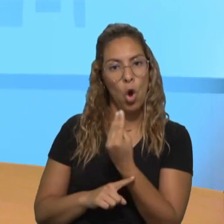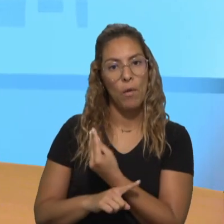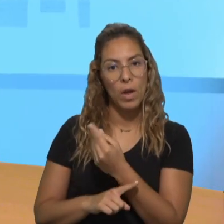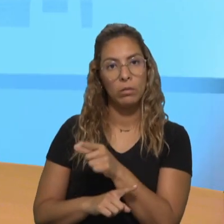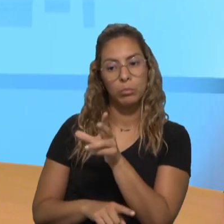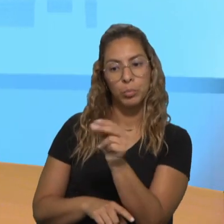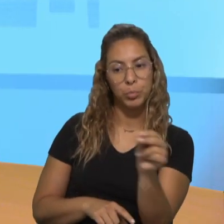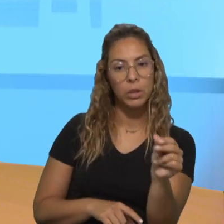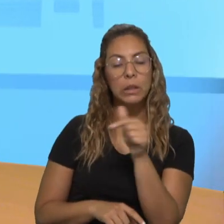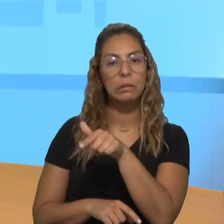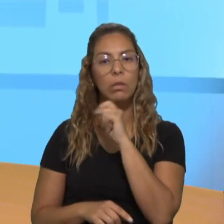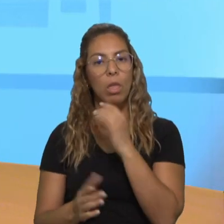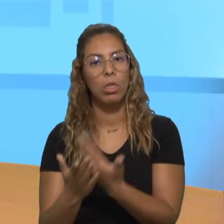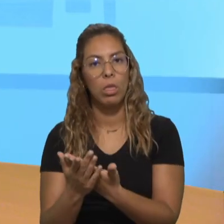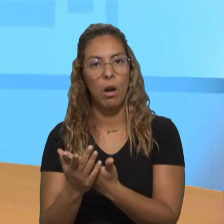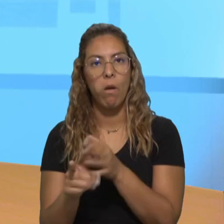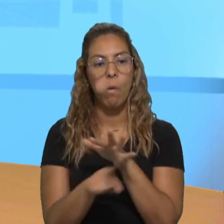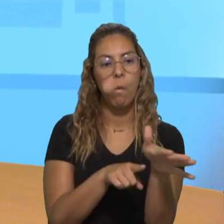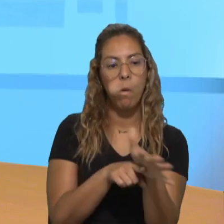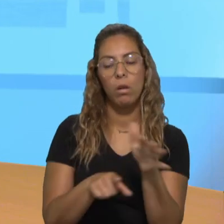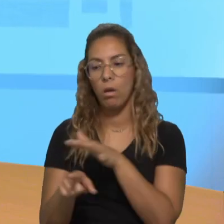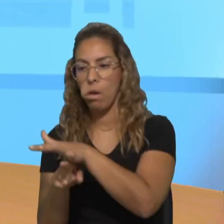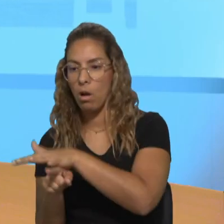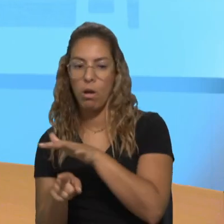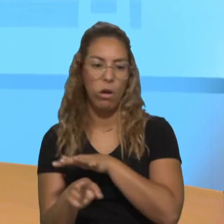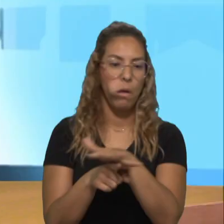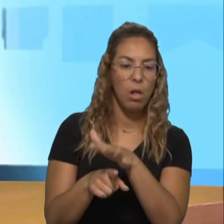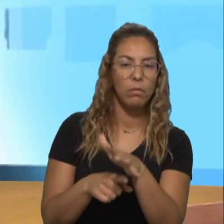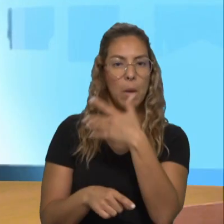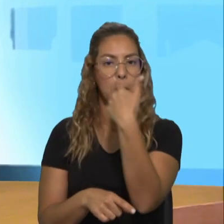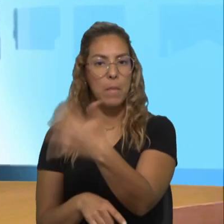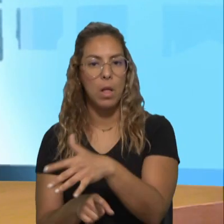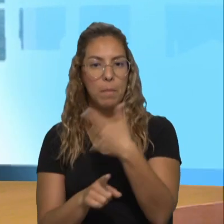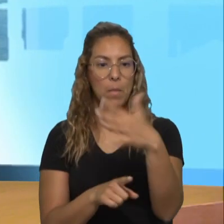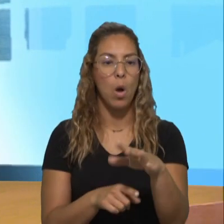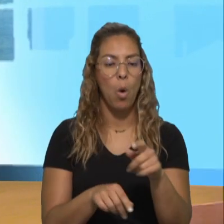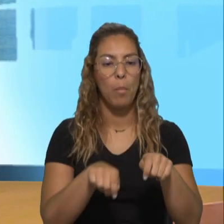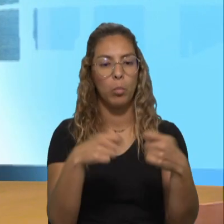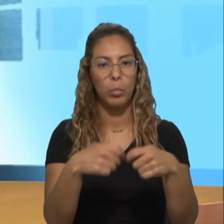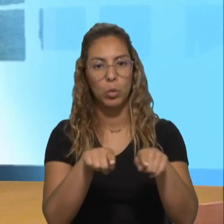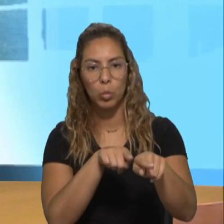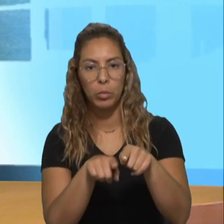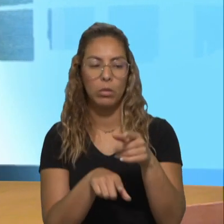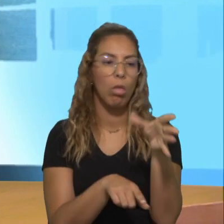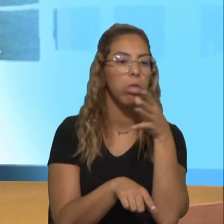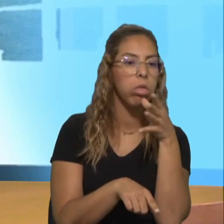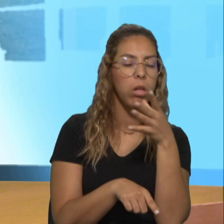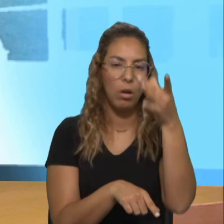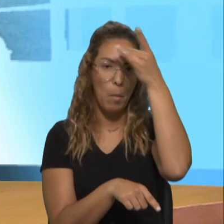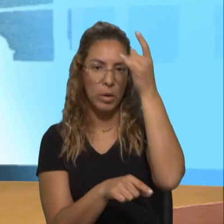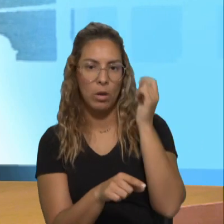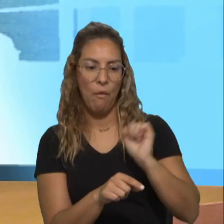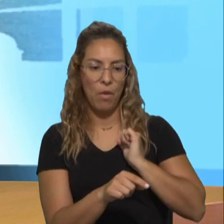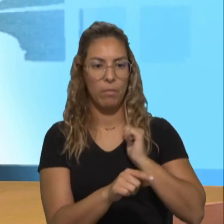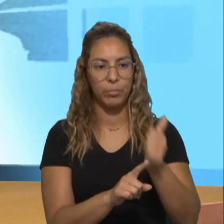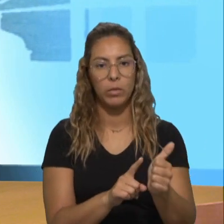uma grande importância até sim, para a disseminação de posições políticas, de opções. Aí